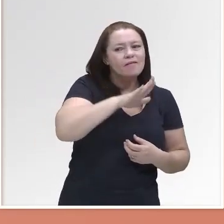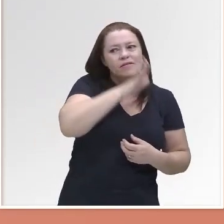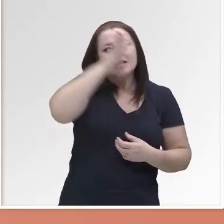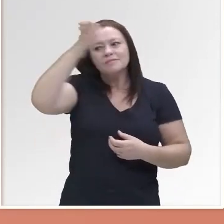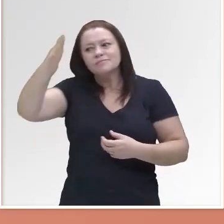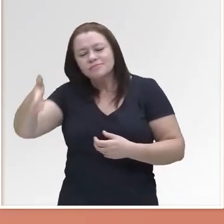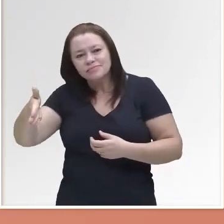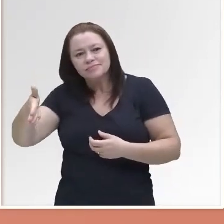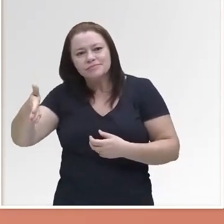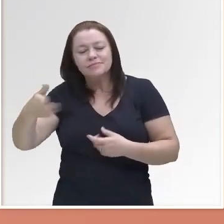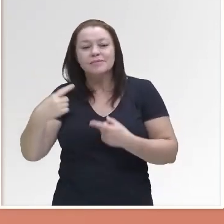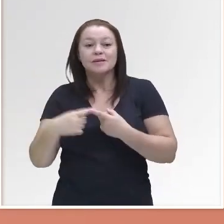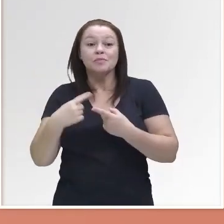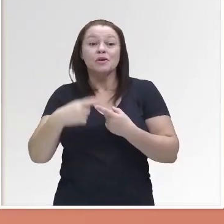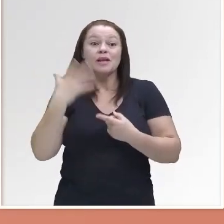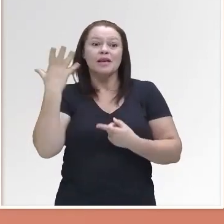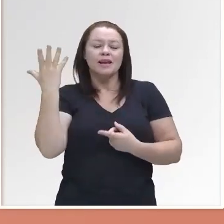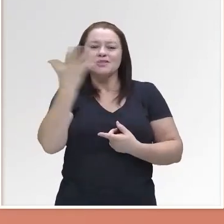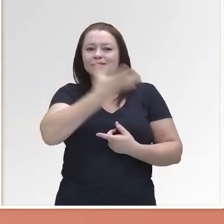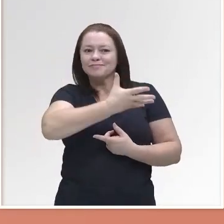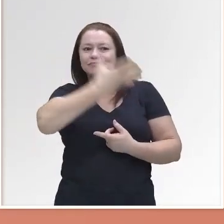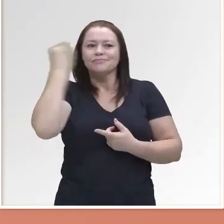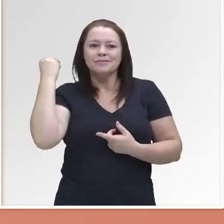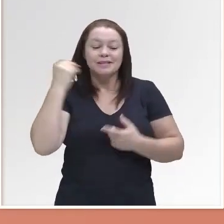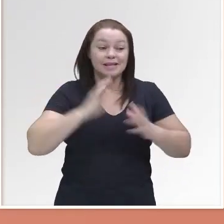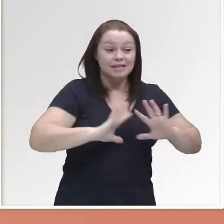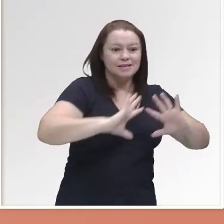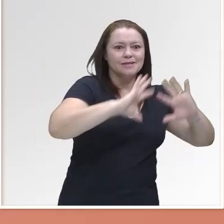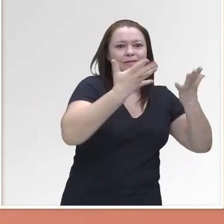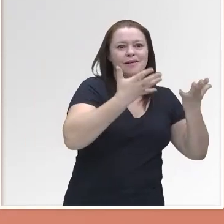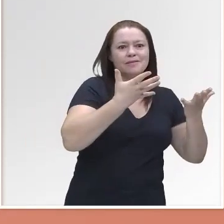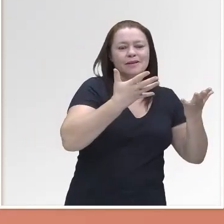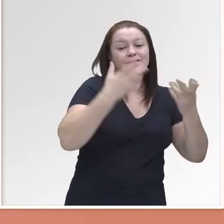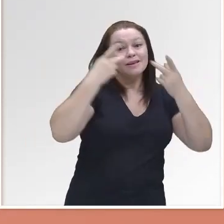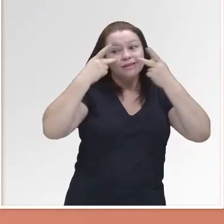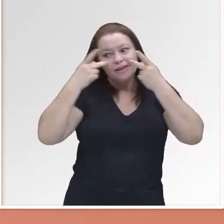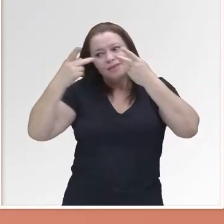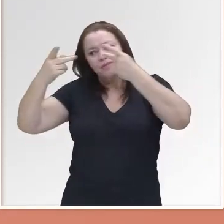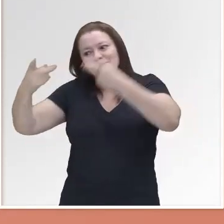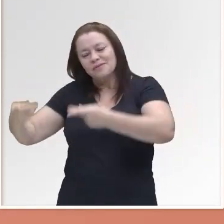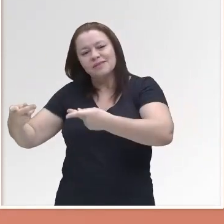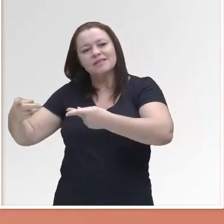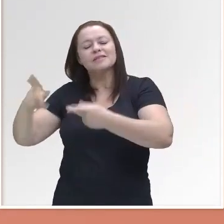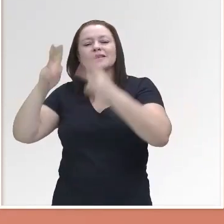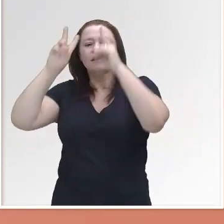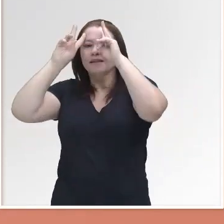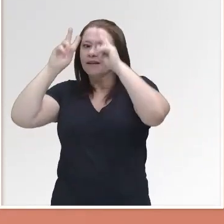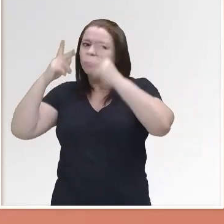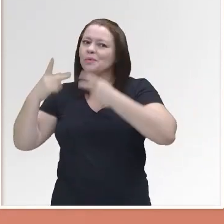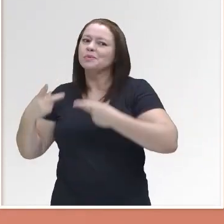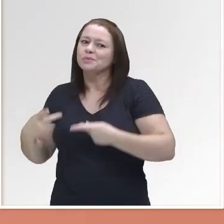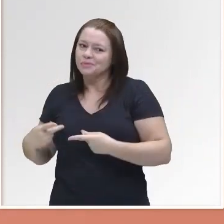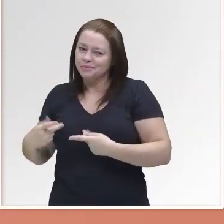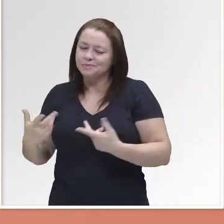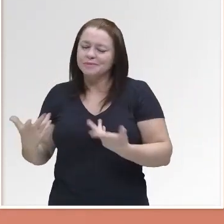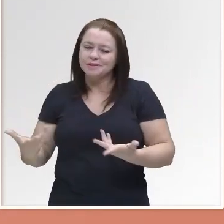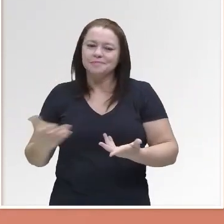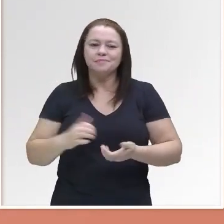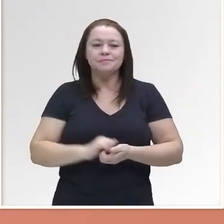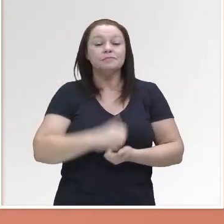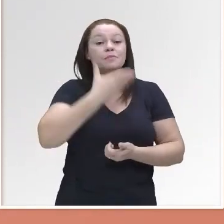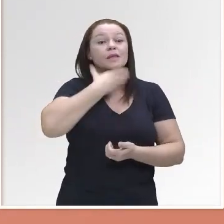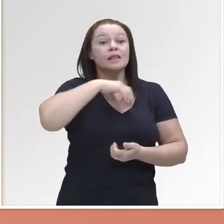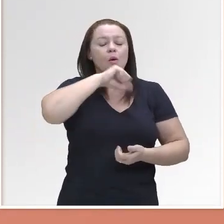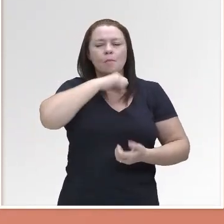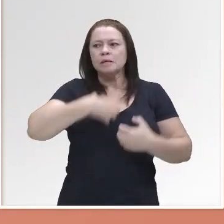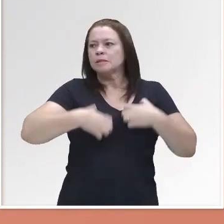se esquecido do concerto e, pior, que tinha ido visitar o mundo dos humanos. Ele ficou